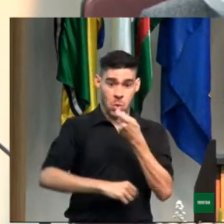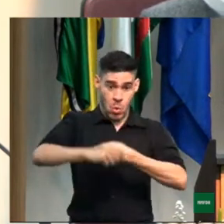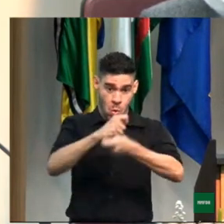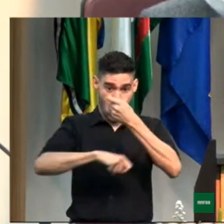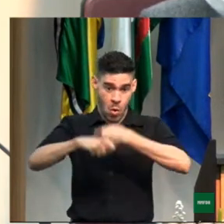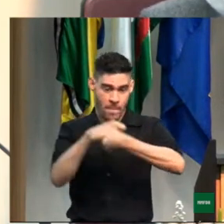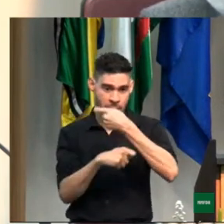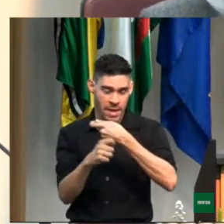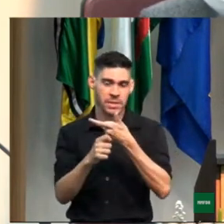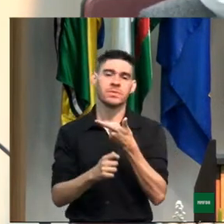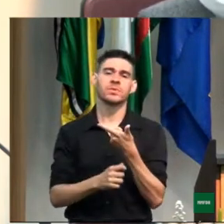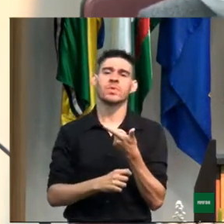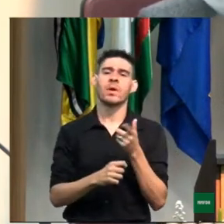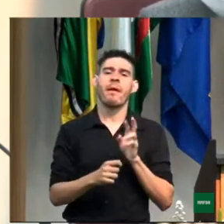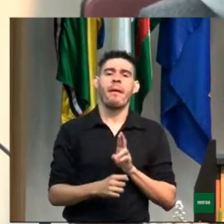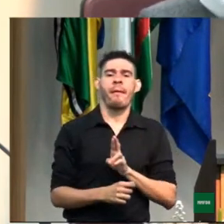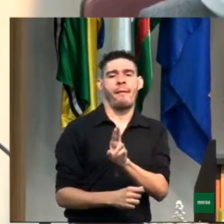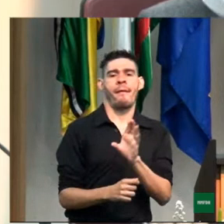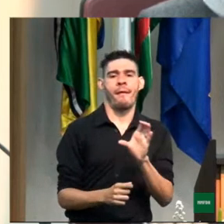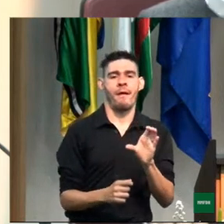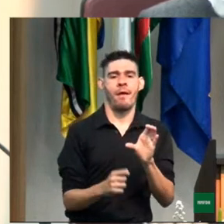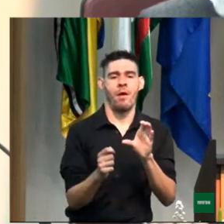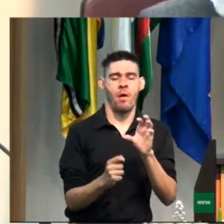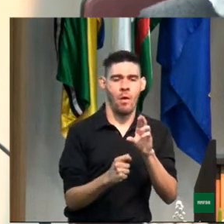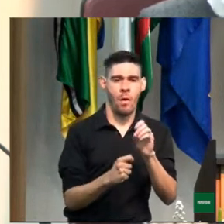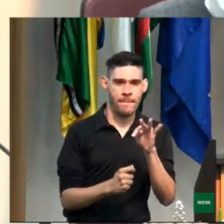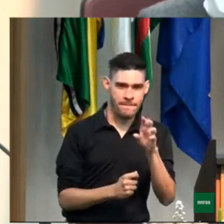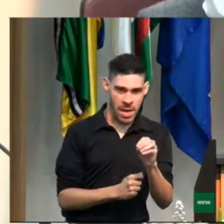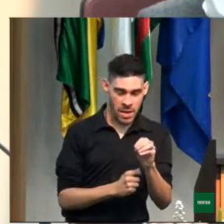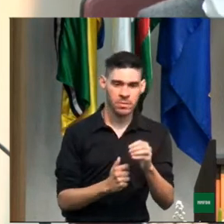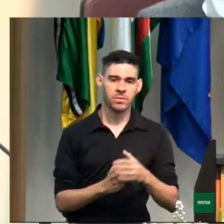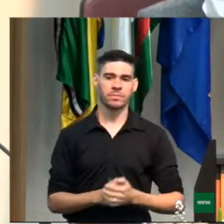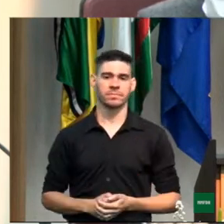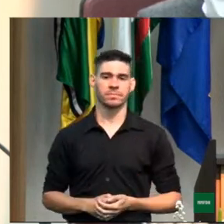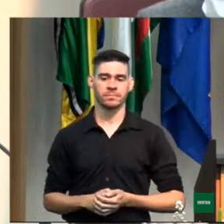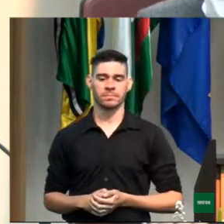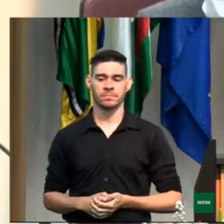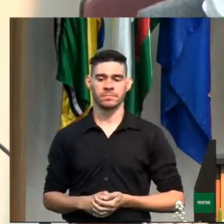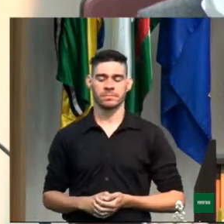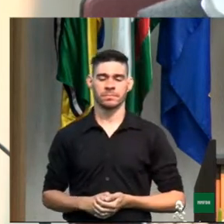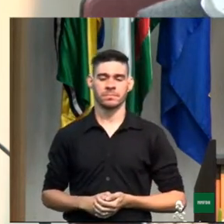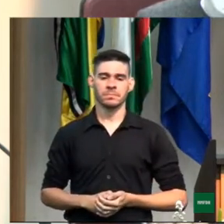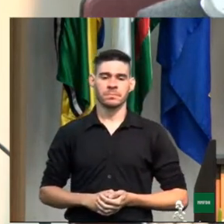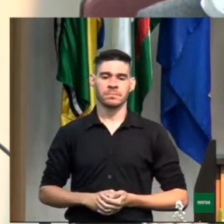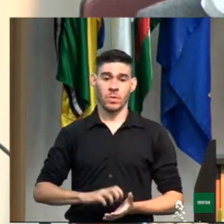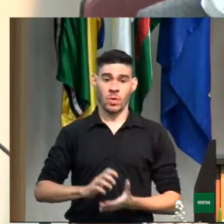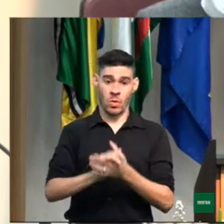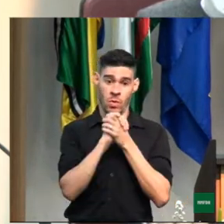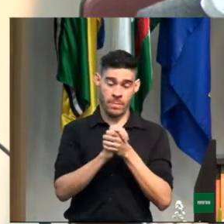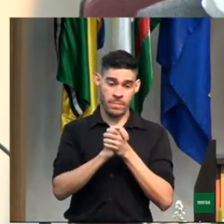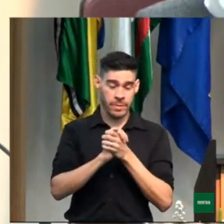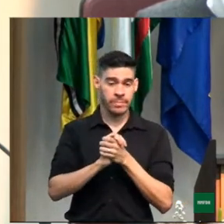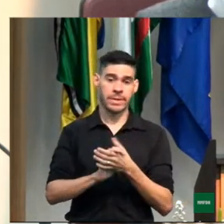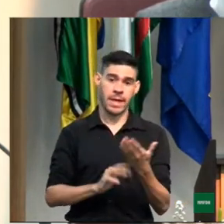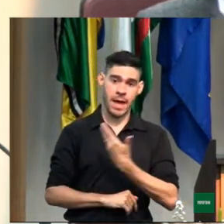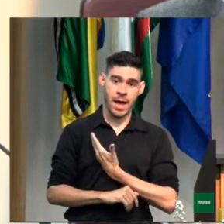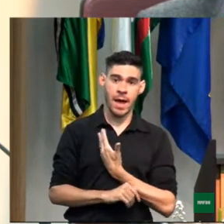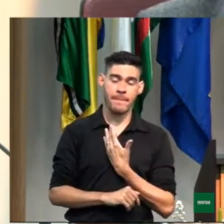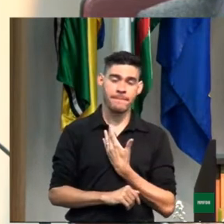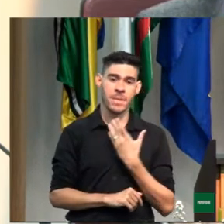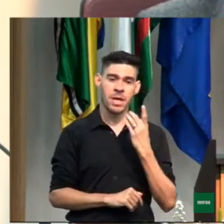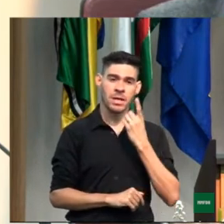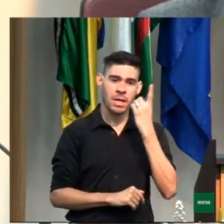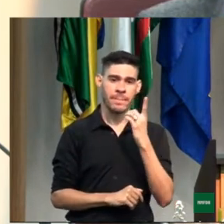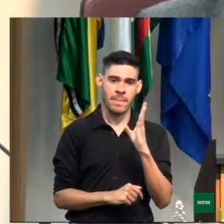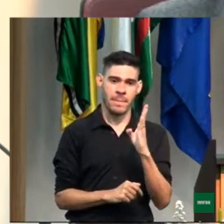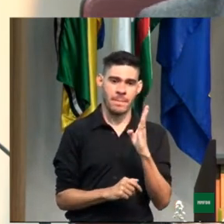Roberto Curitibano, e cumprimentar a minha amiga, a deputada Bia Kicis,